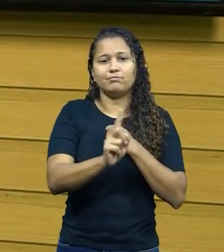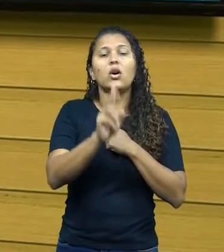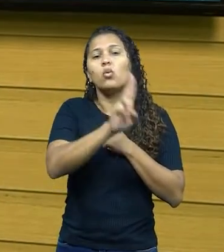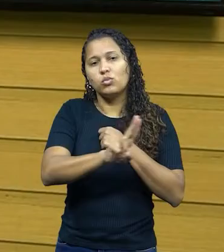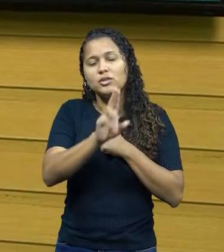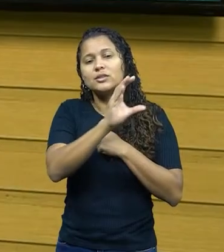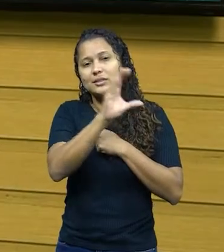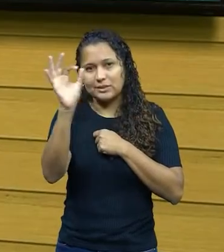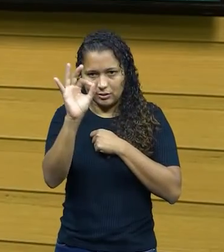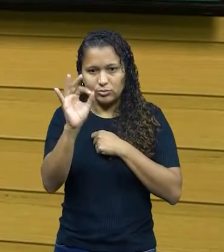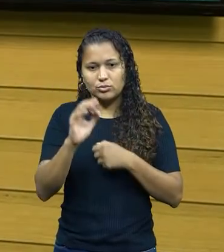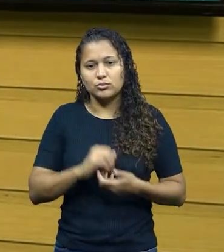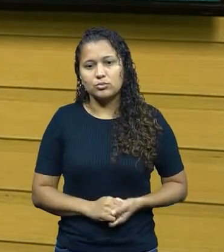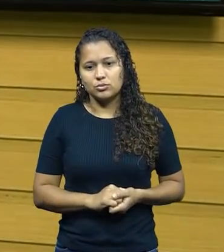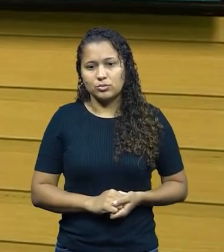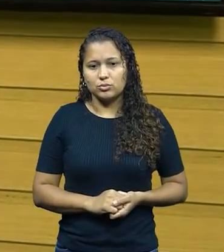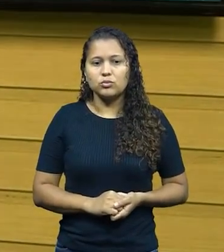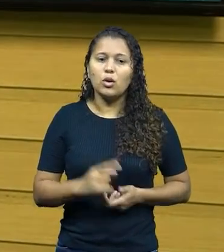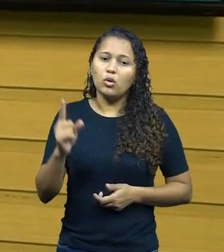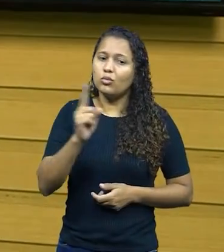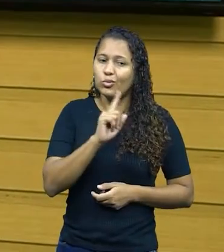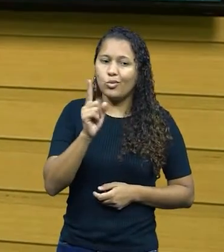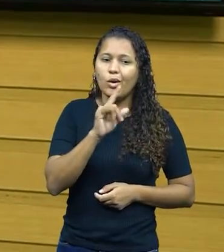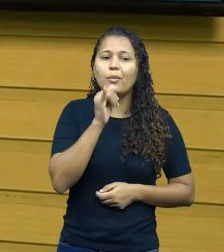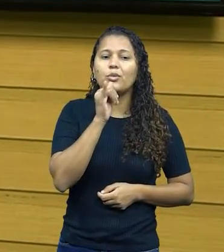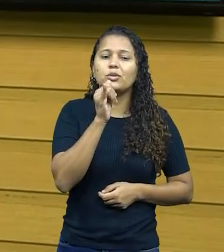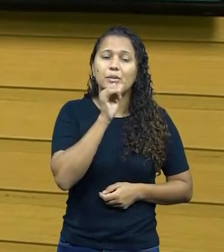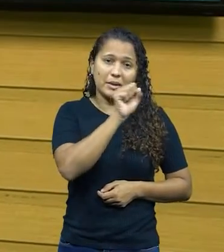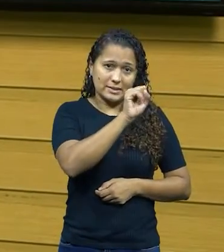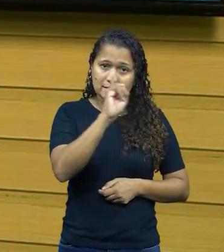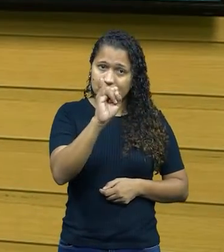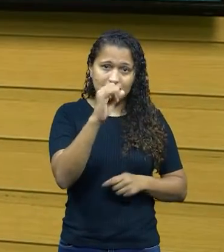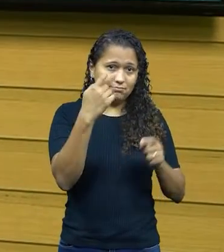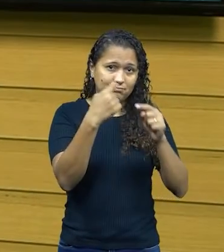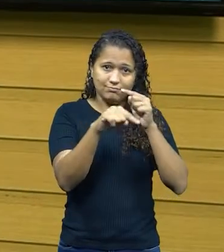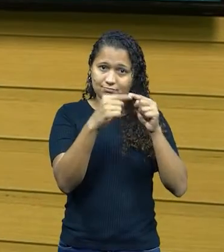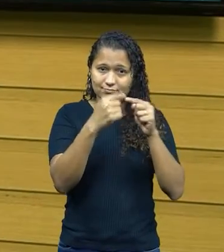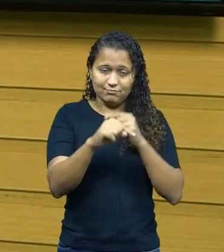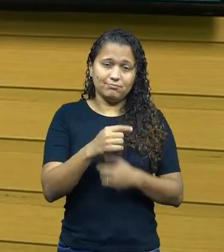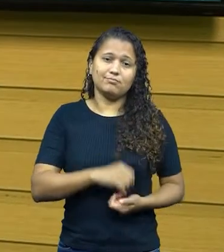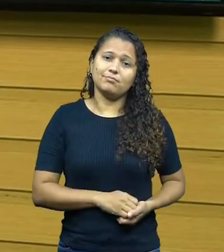nós utilizamos Celsius. E ela não faz parte da unidade do SI.